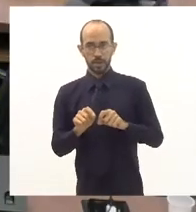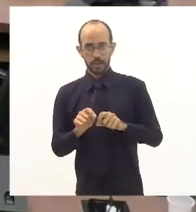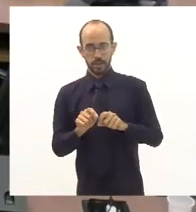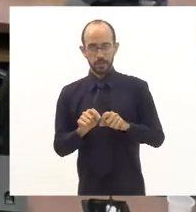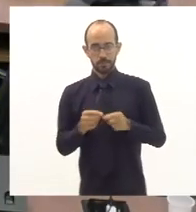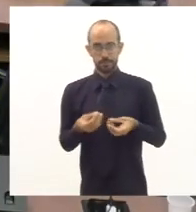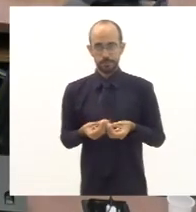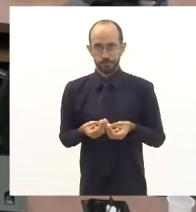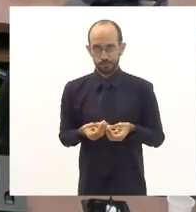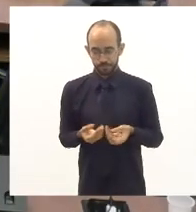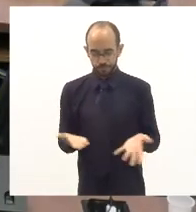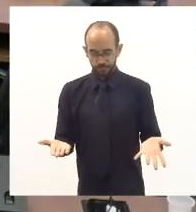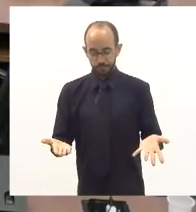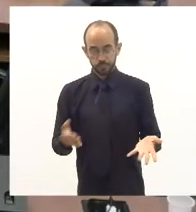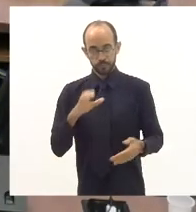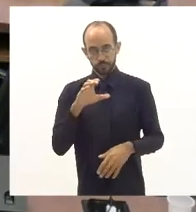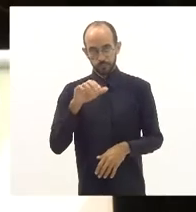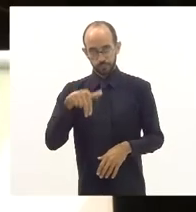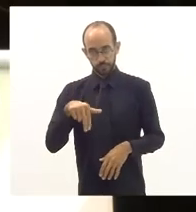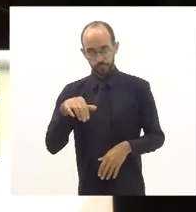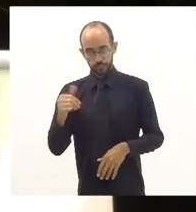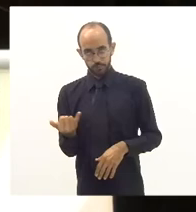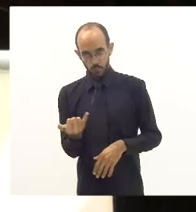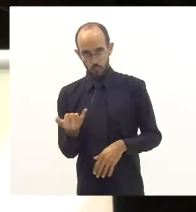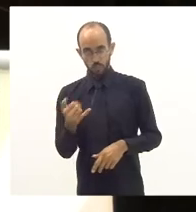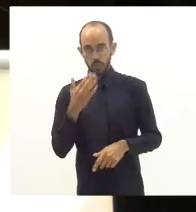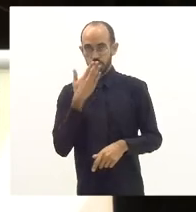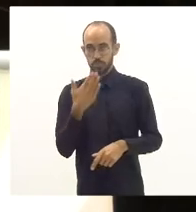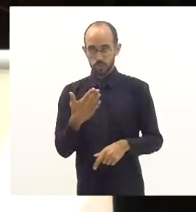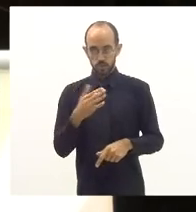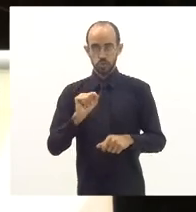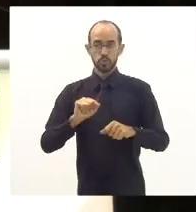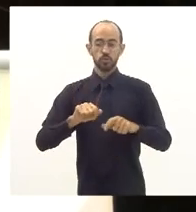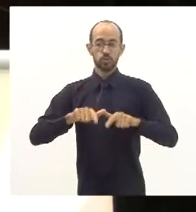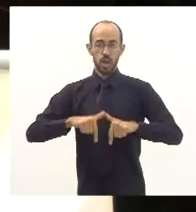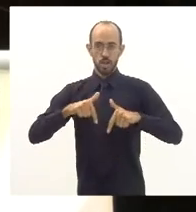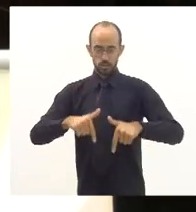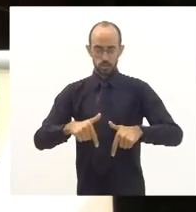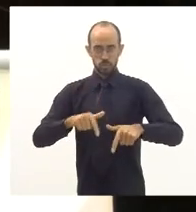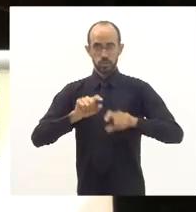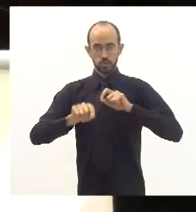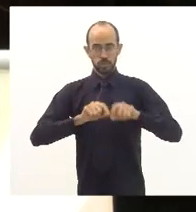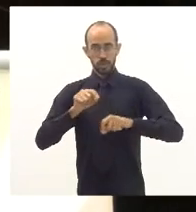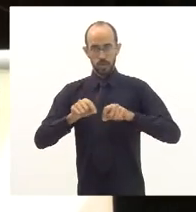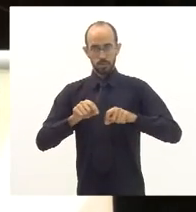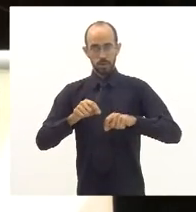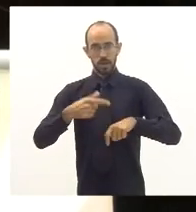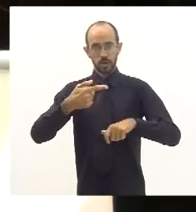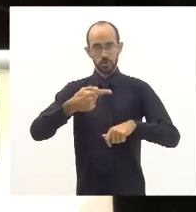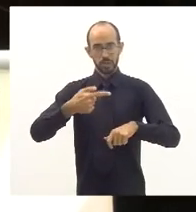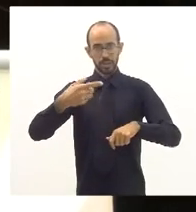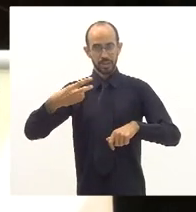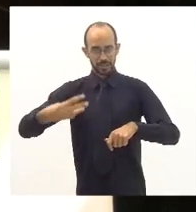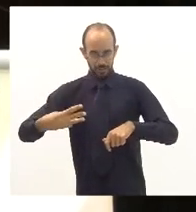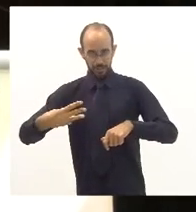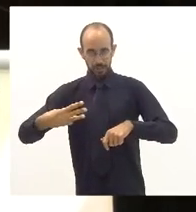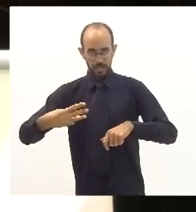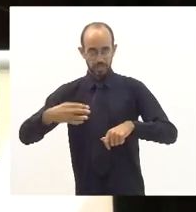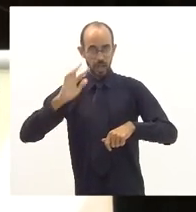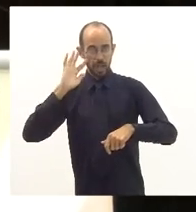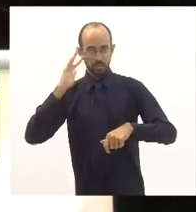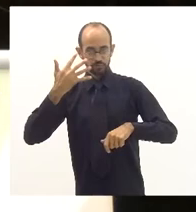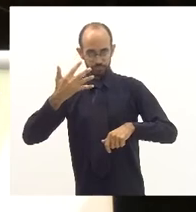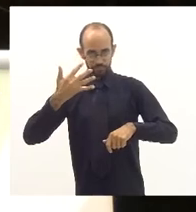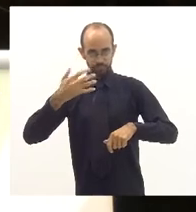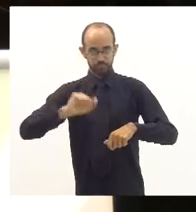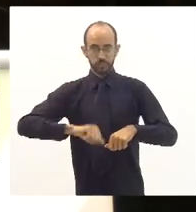levar ao CNJ um pedido de providências para que o provimento 73, é aquele que prevê que